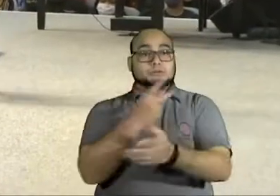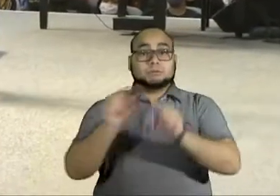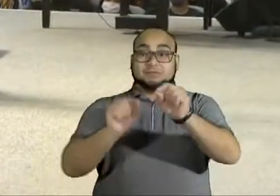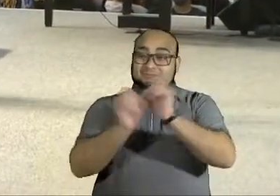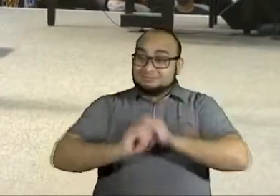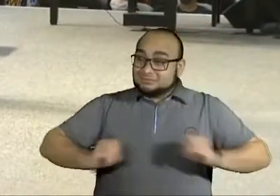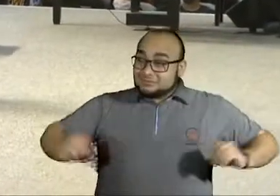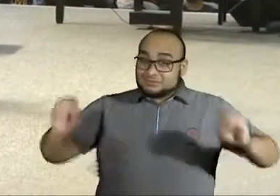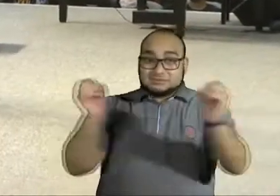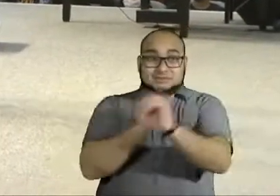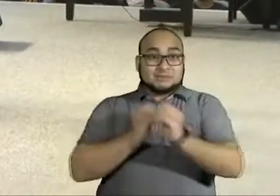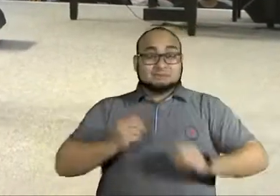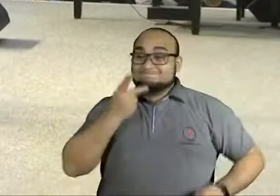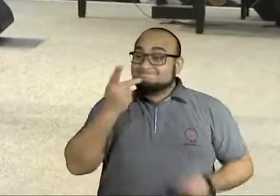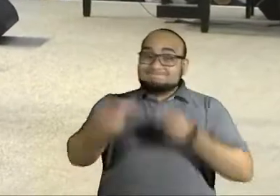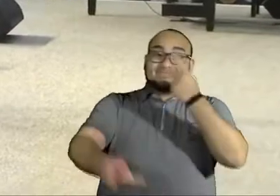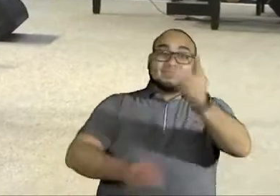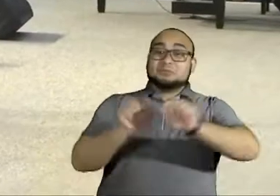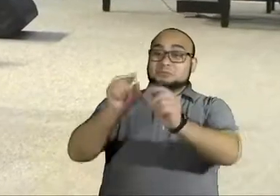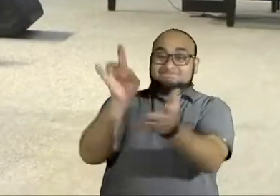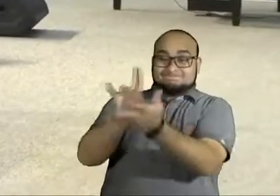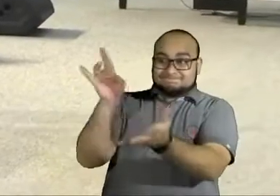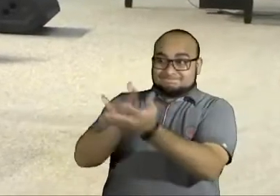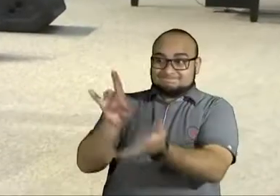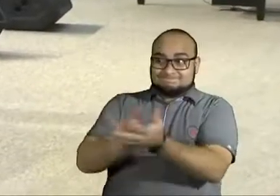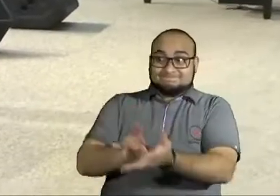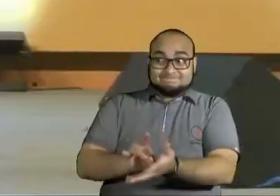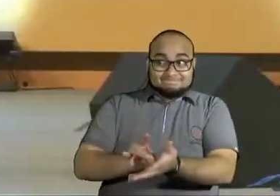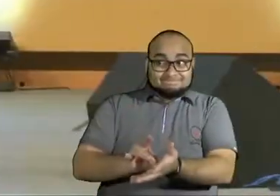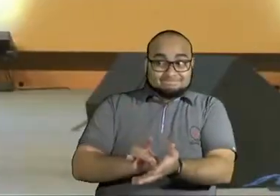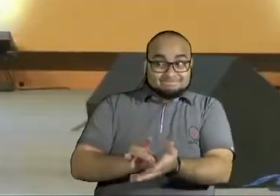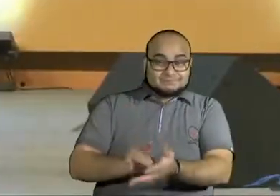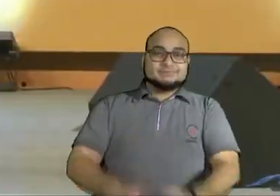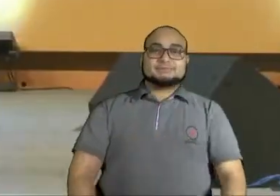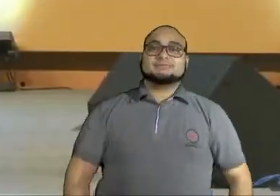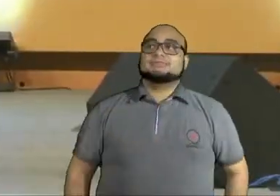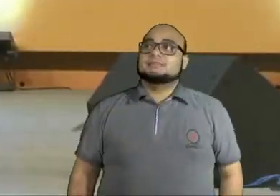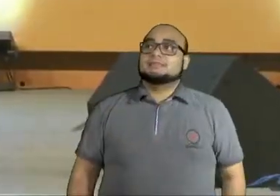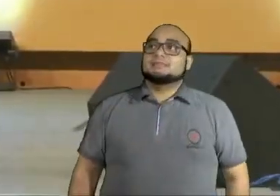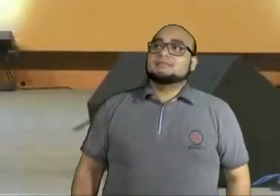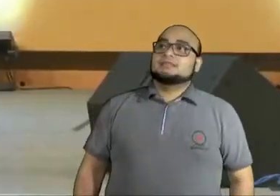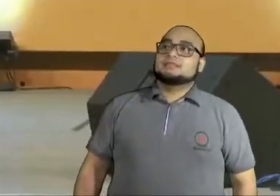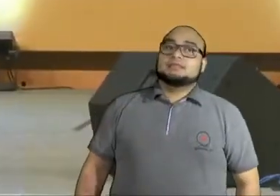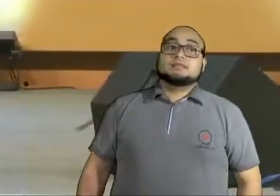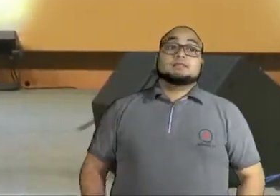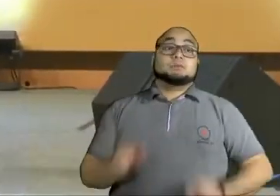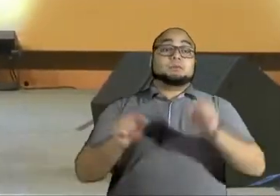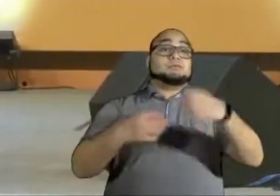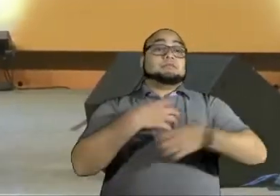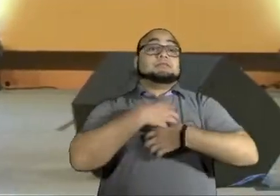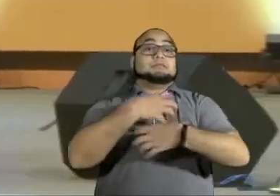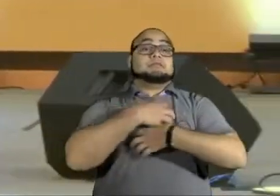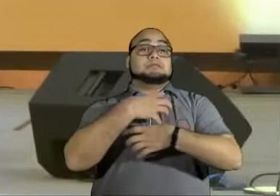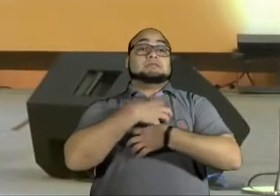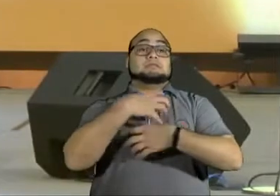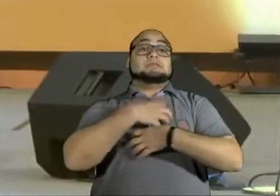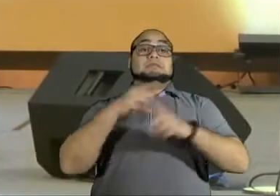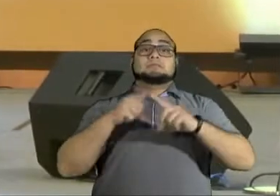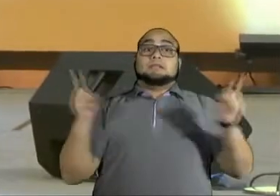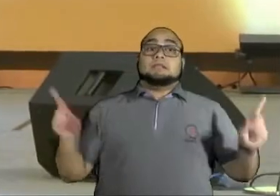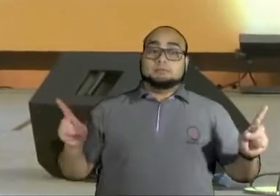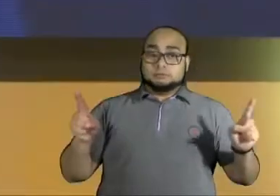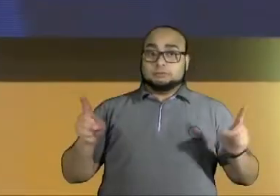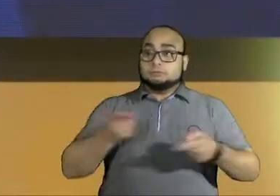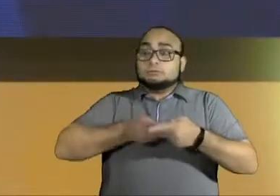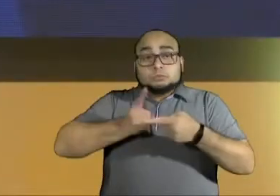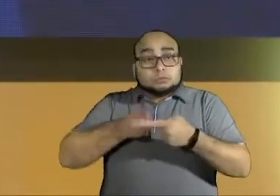Estou sendo sincera. Agora, vou lá, estou sentindo de ir, não, mas eu vou lá porque eu sei. Por isso Paulo não